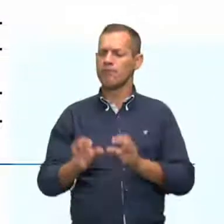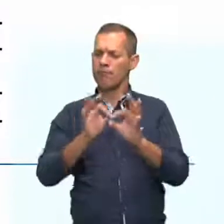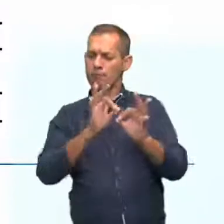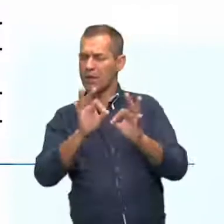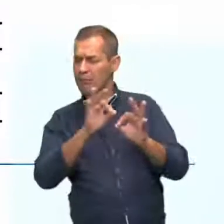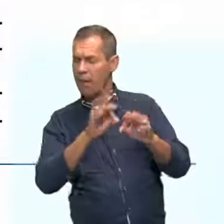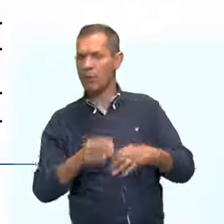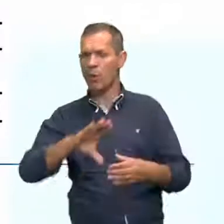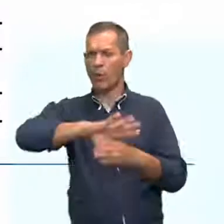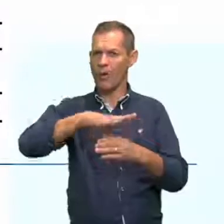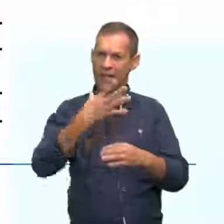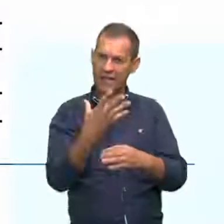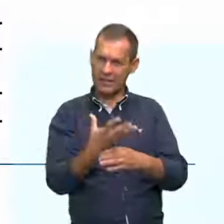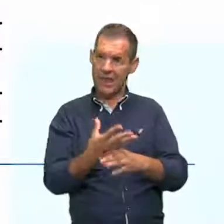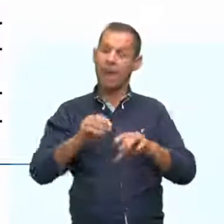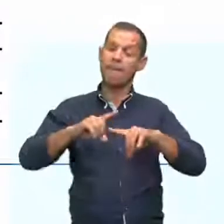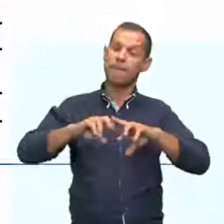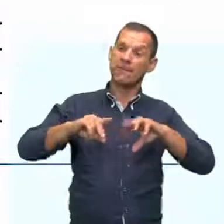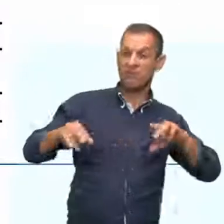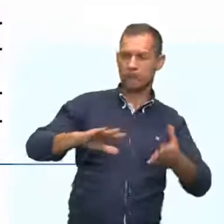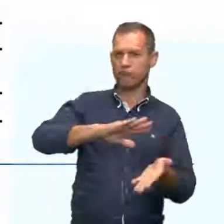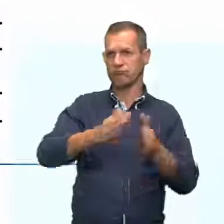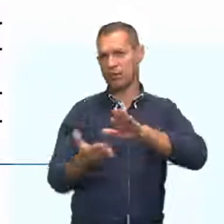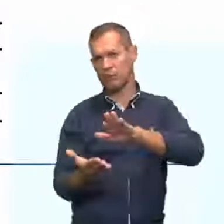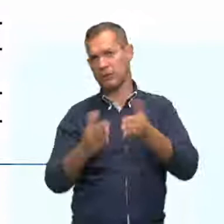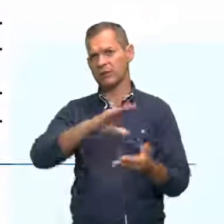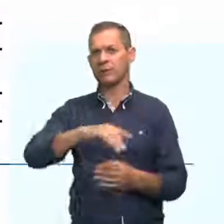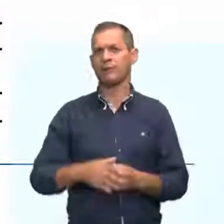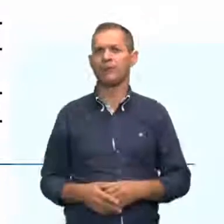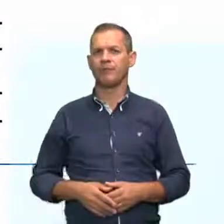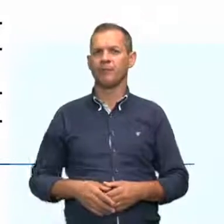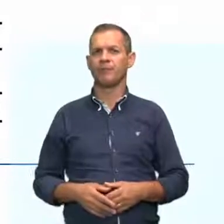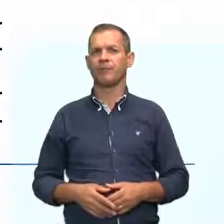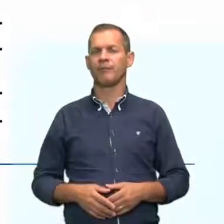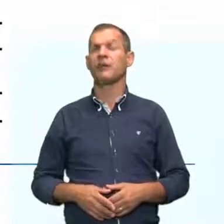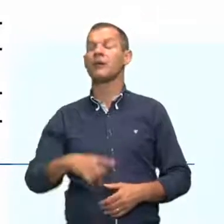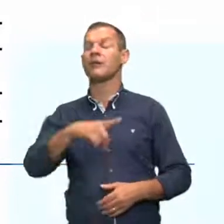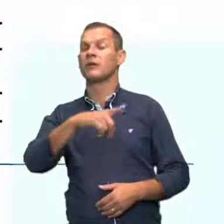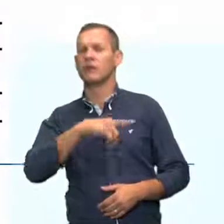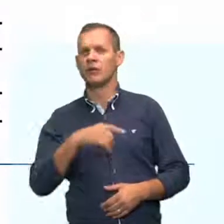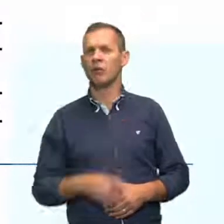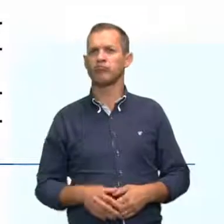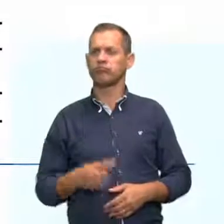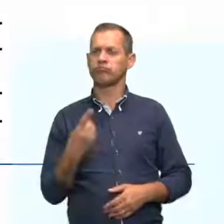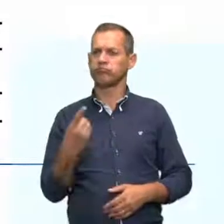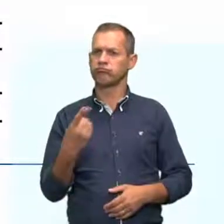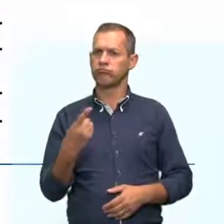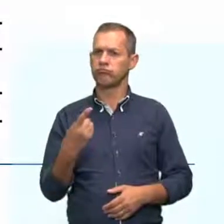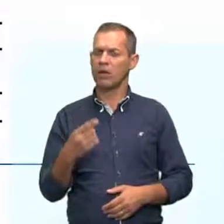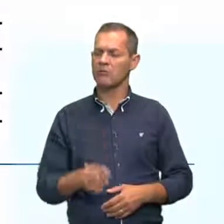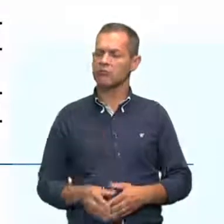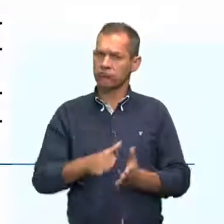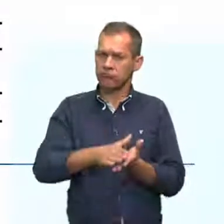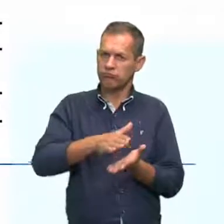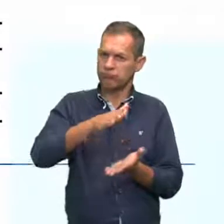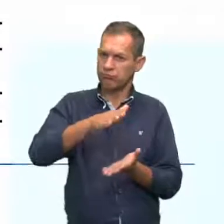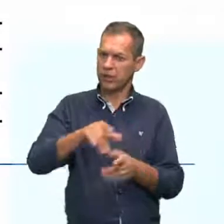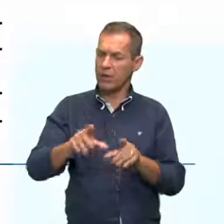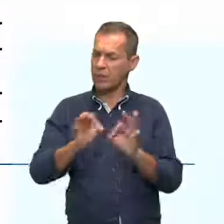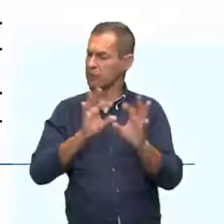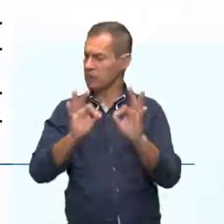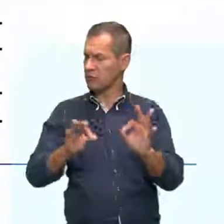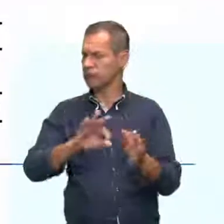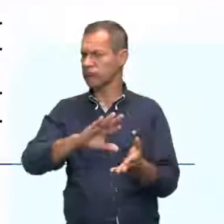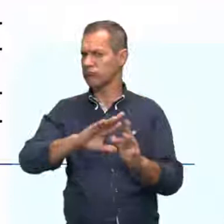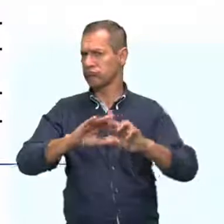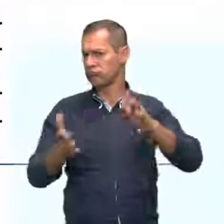ordena eles de uma maneira diferente. Aqui, colocou um embaixo do outro e conseguiu ordenar de uma